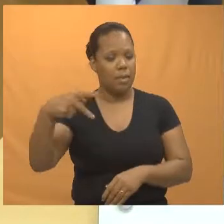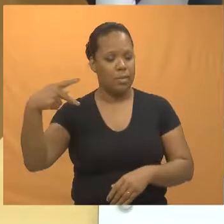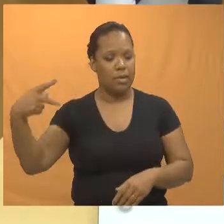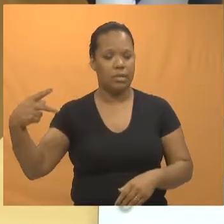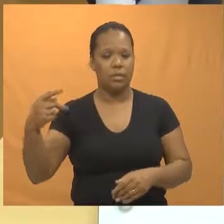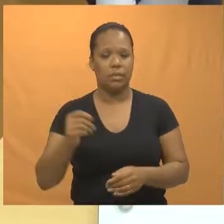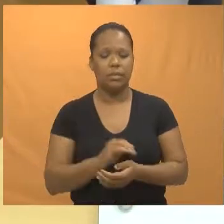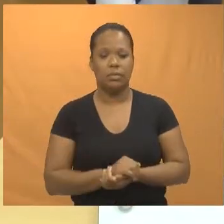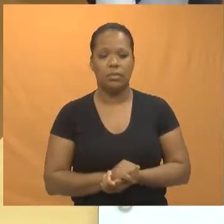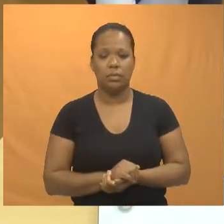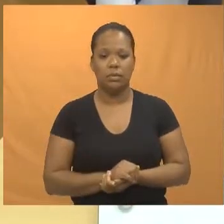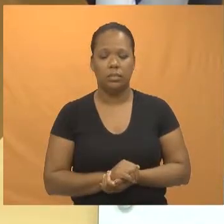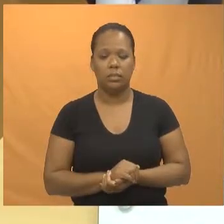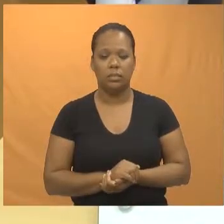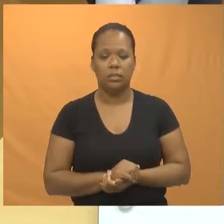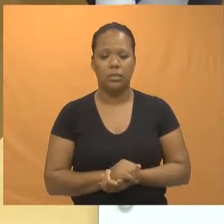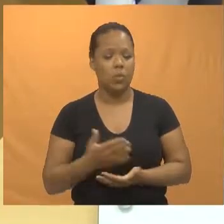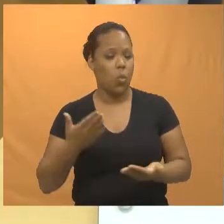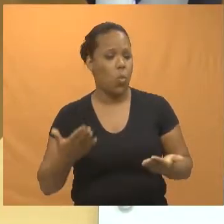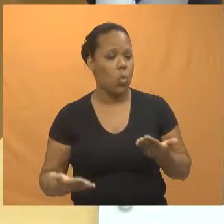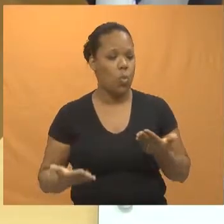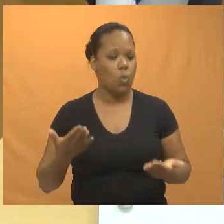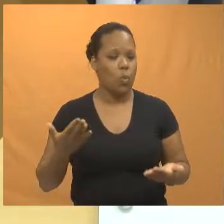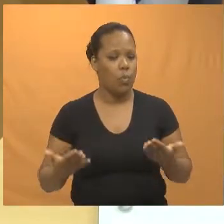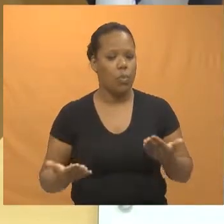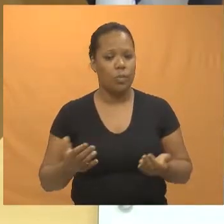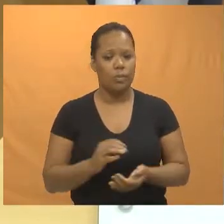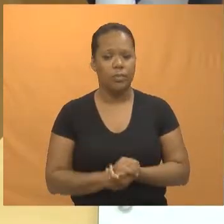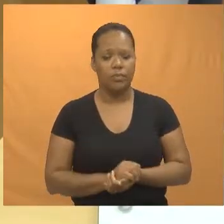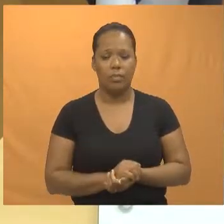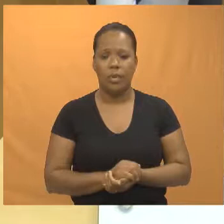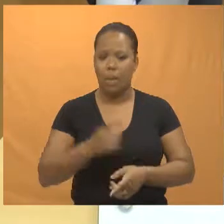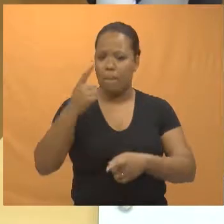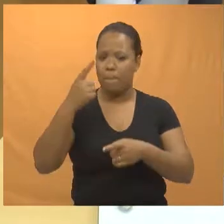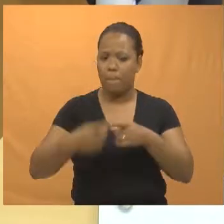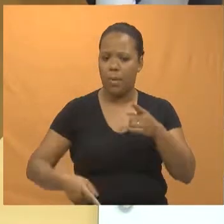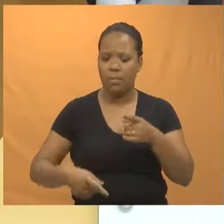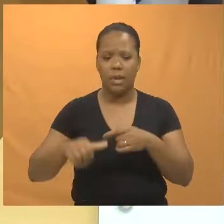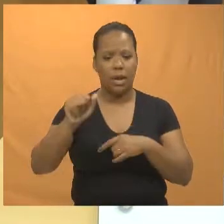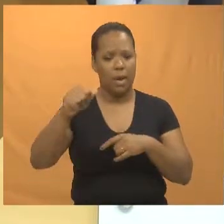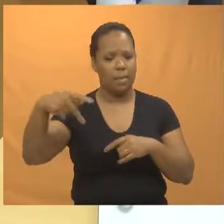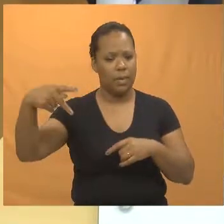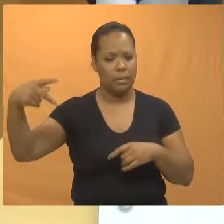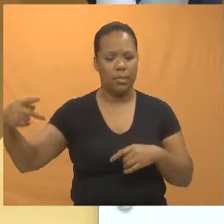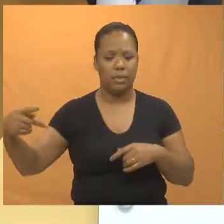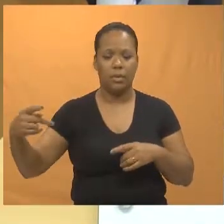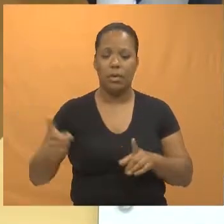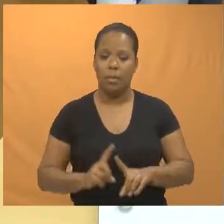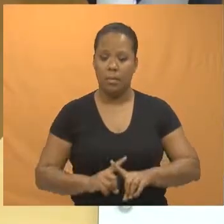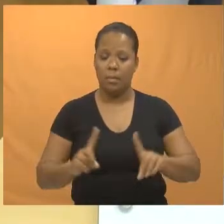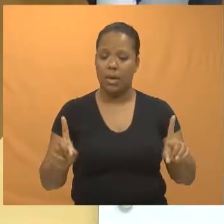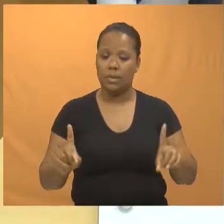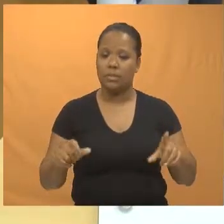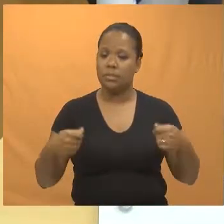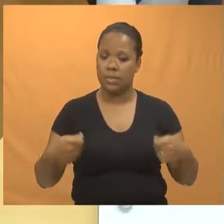amarrada à compensação ambiental, porque não se proíbe intervenção em APP, não se proíbe, mas o que se